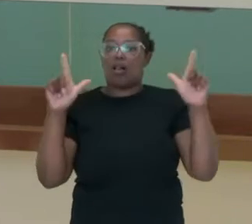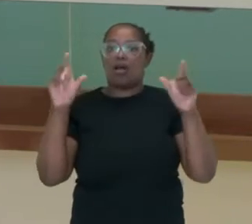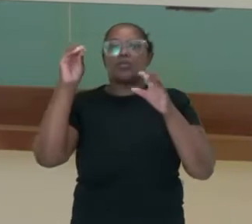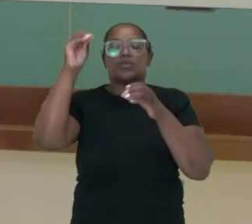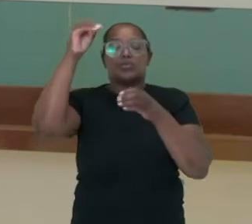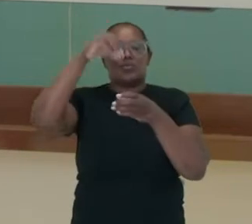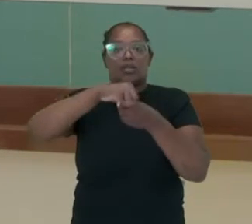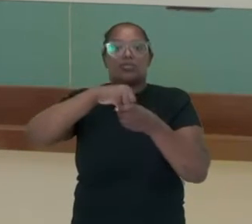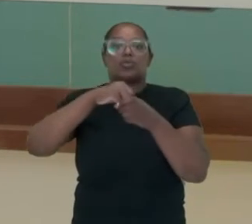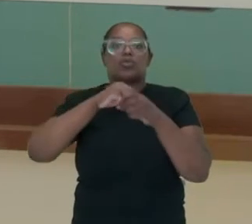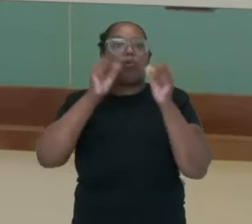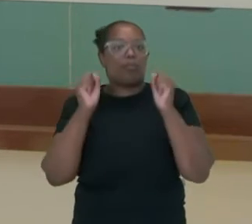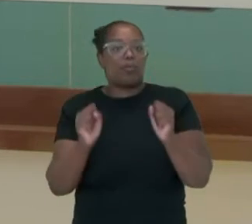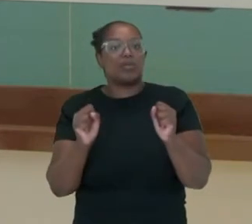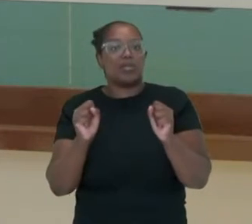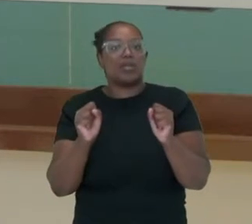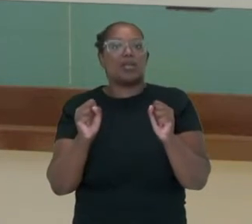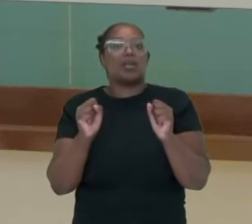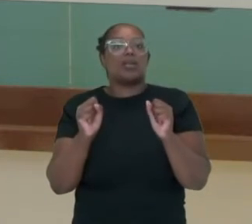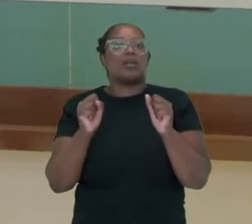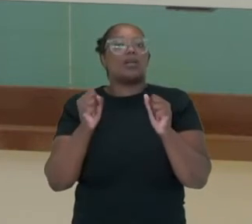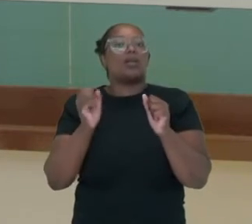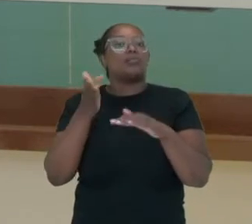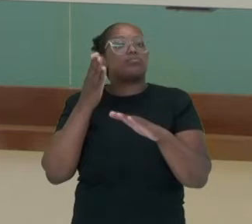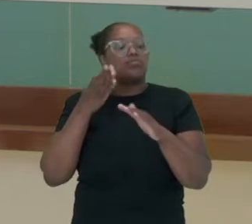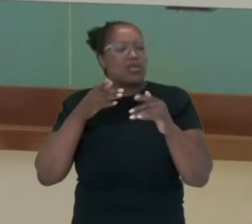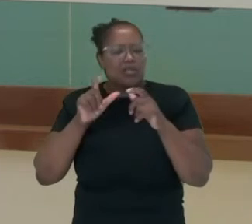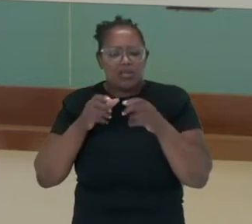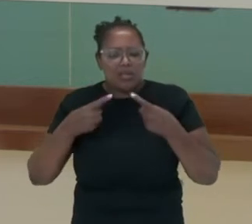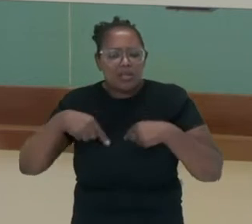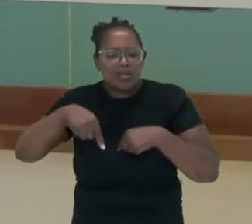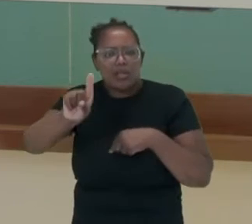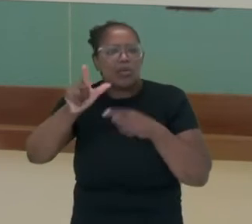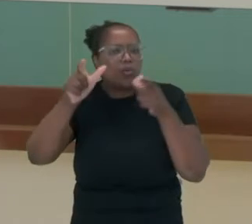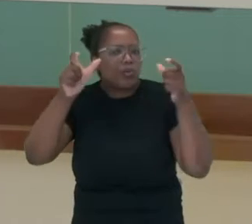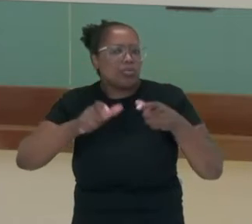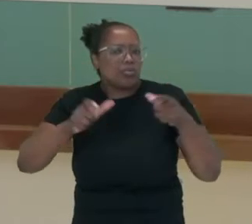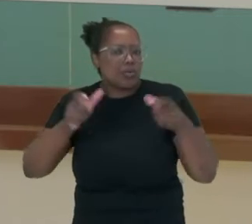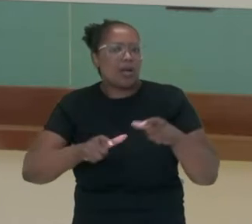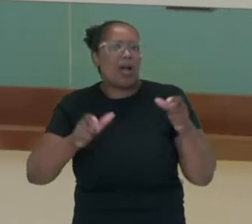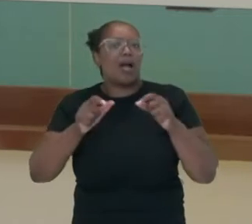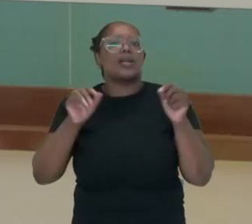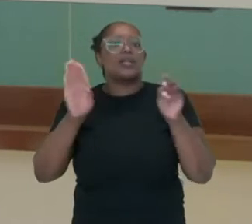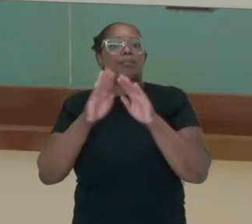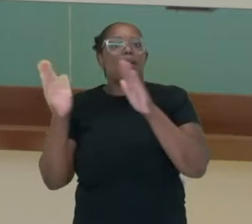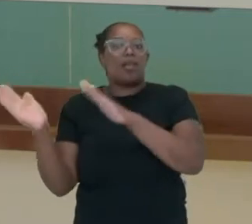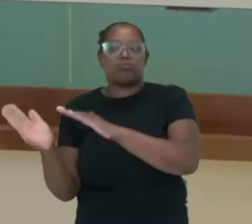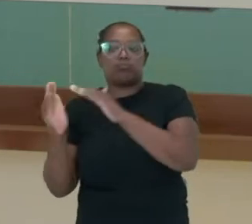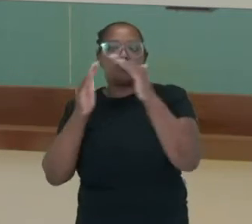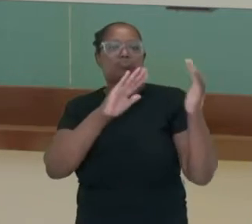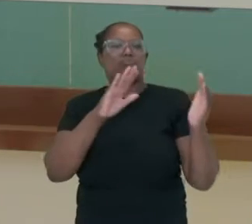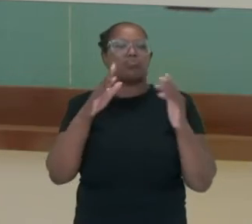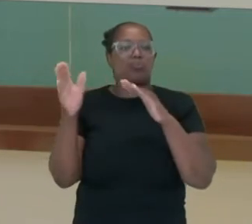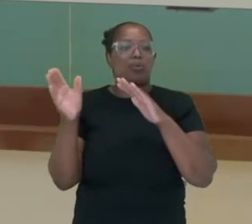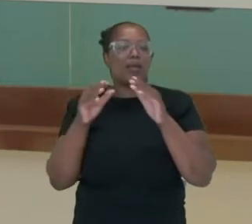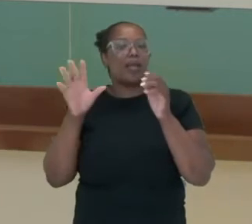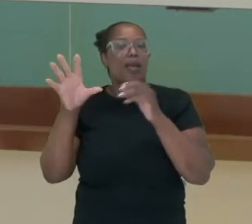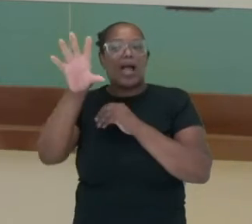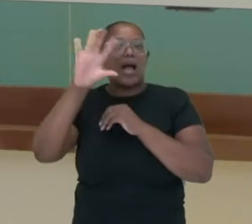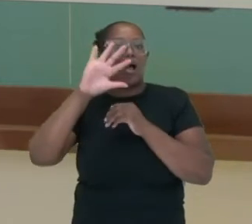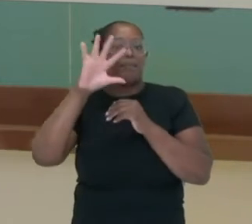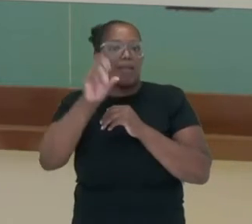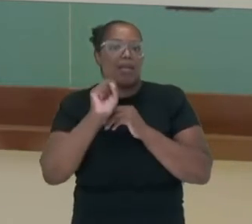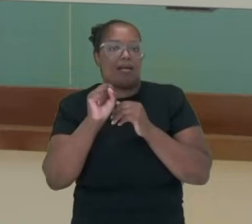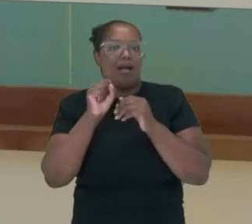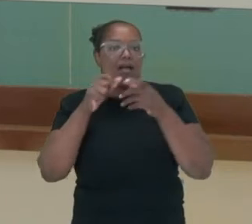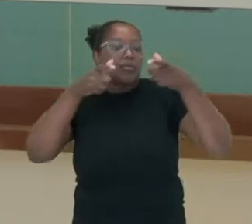Então a estruturação era invadir lugares, destacar aquela invasão e tomar posse daquela região. Como